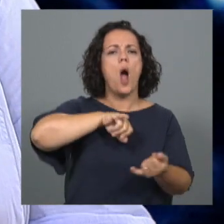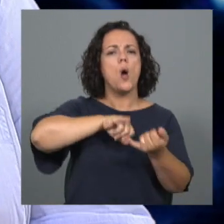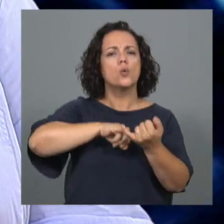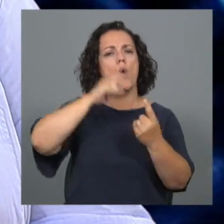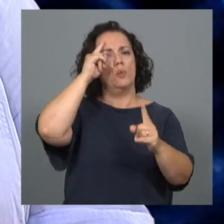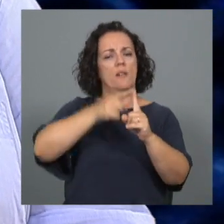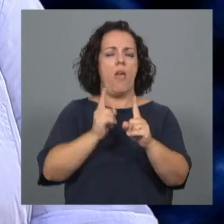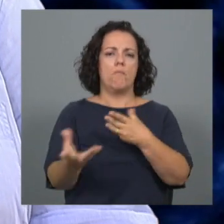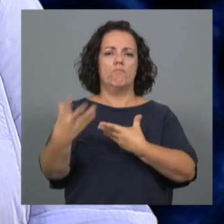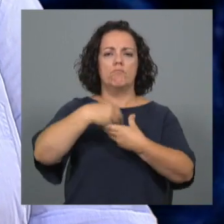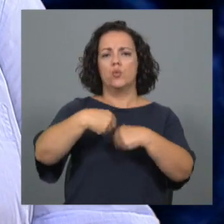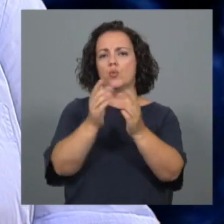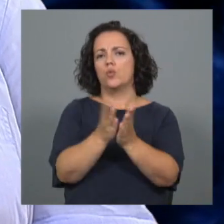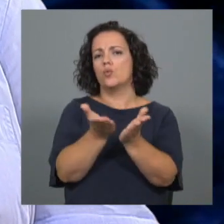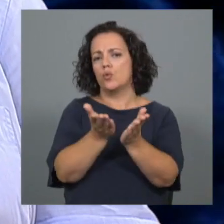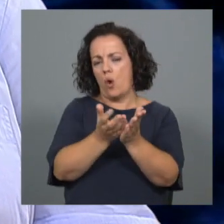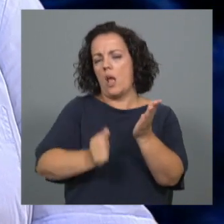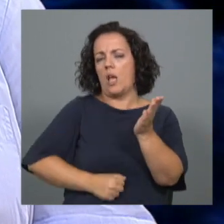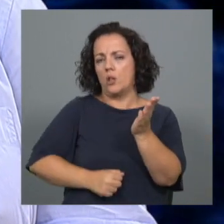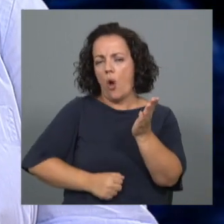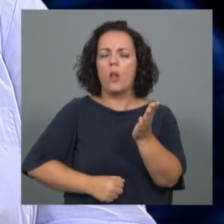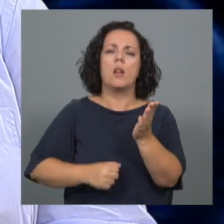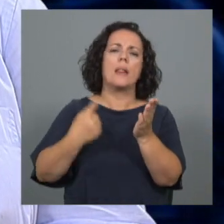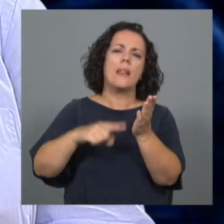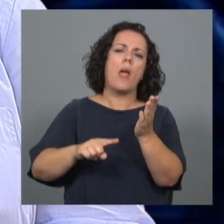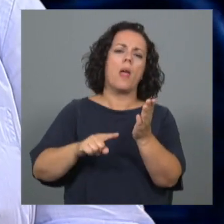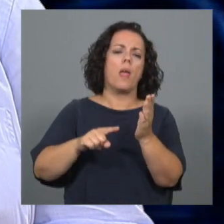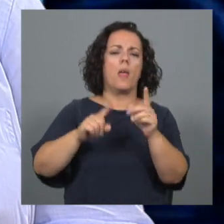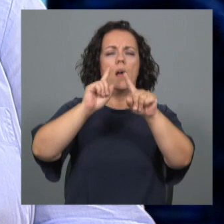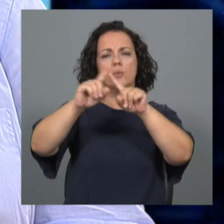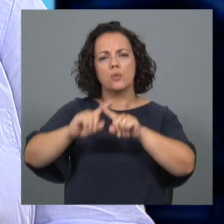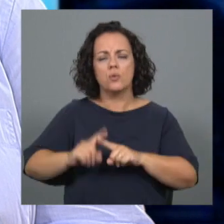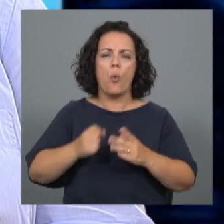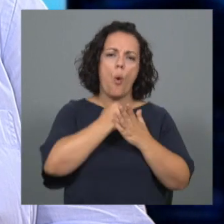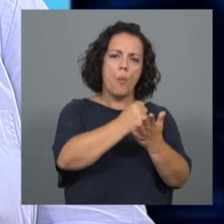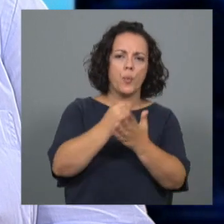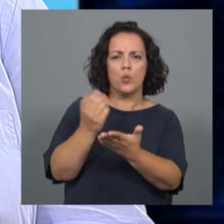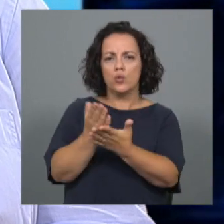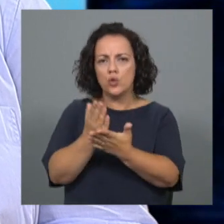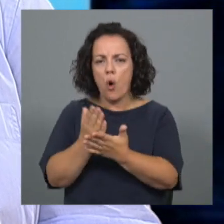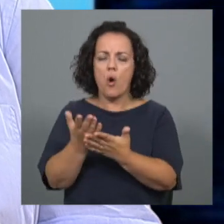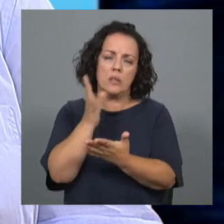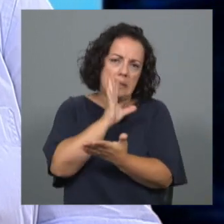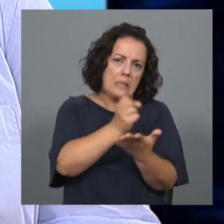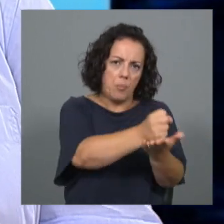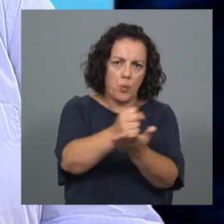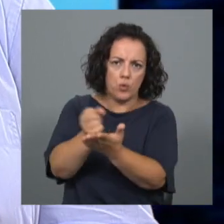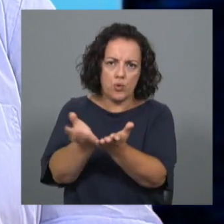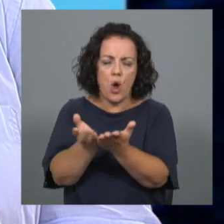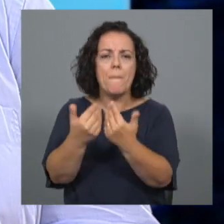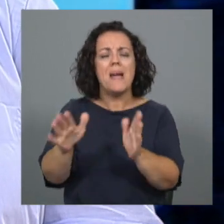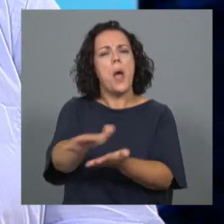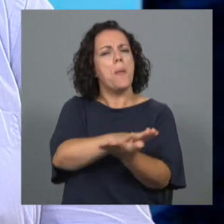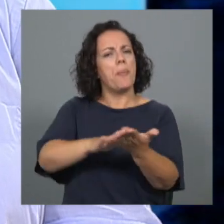escolas católicas. Obviamente num conjunto de suportes que prestamos às escolas, ou que tentamos prestar às escolas, mas como matriz é